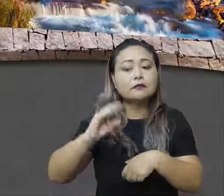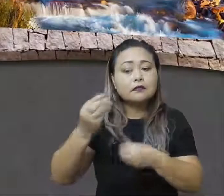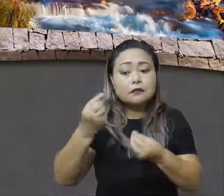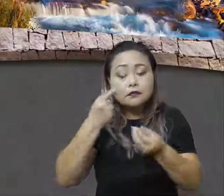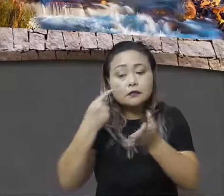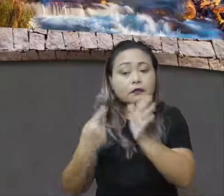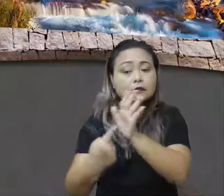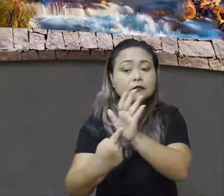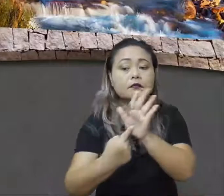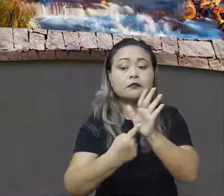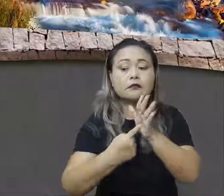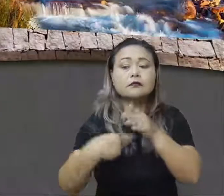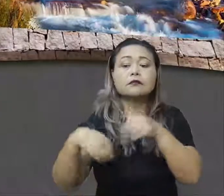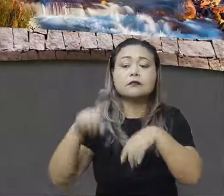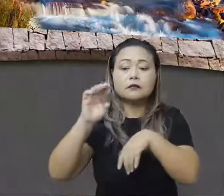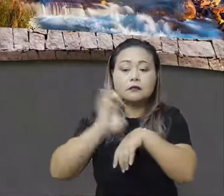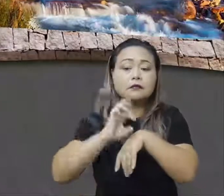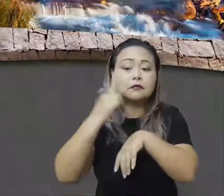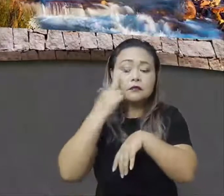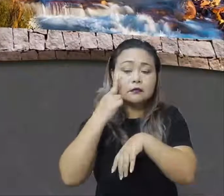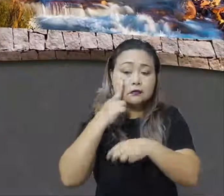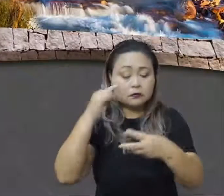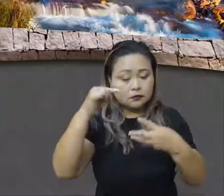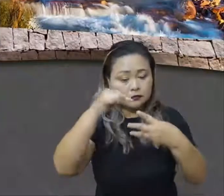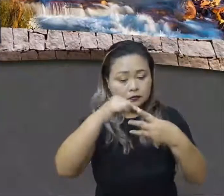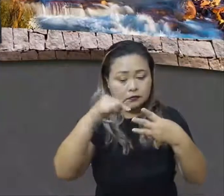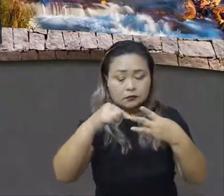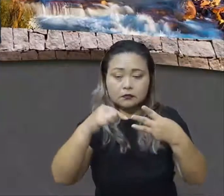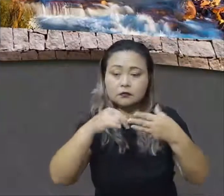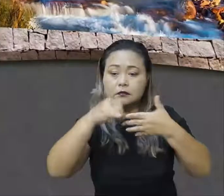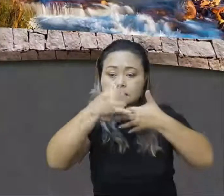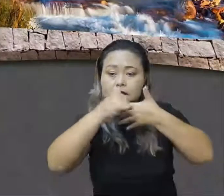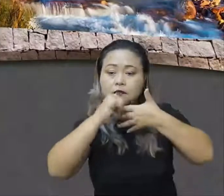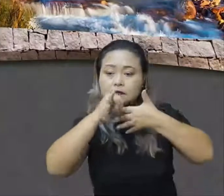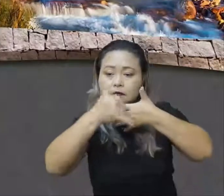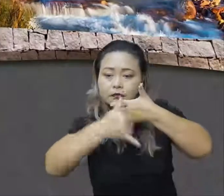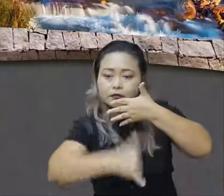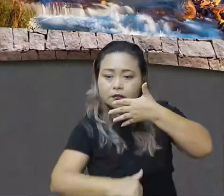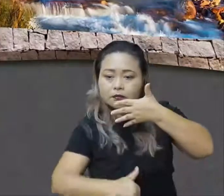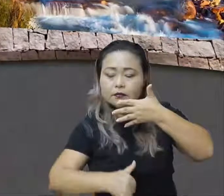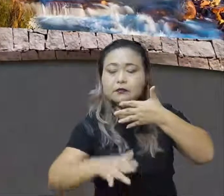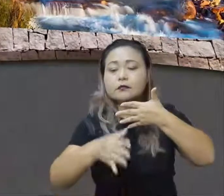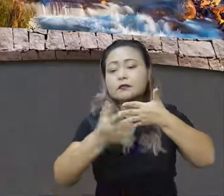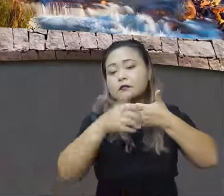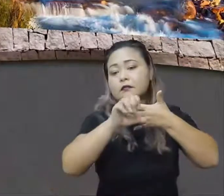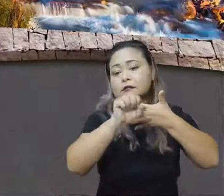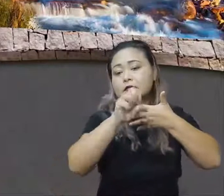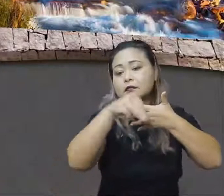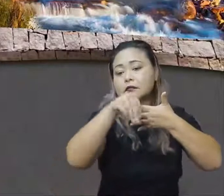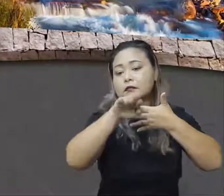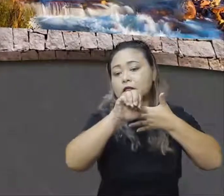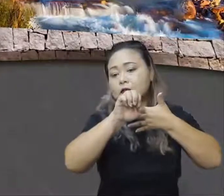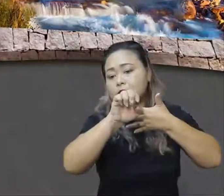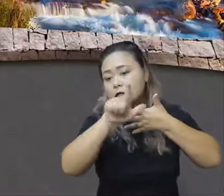temos 3 grandes usinas hidrelétricas. Uma é de Samuel, no rio